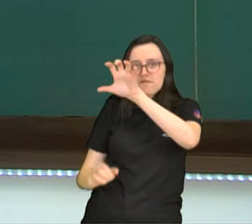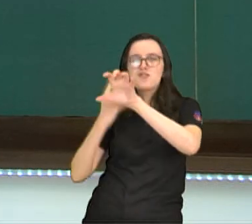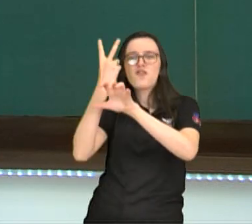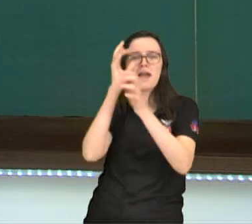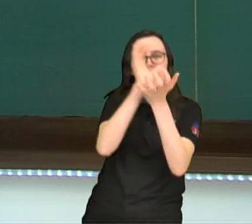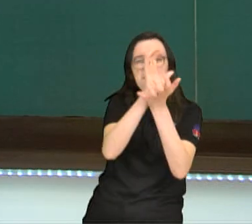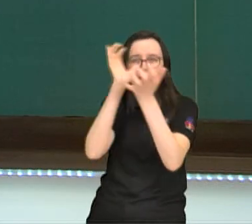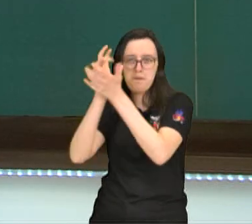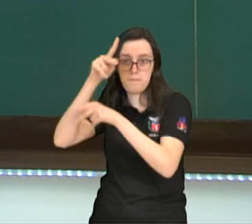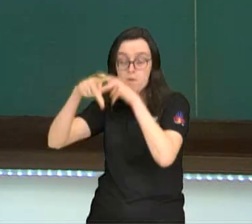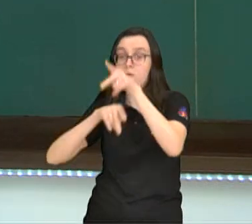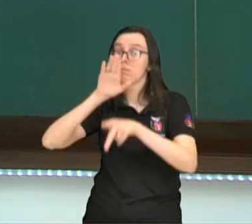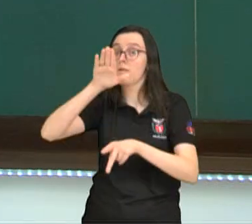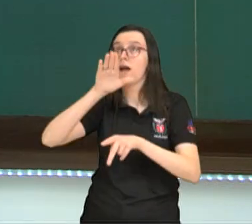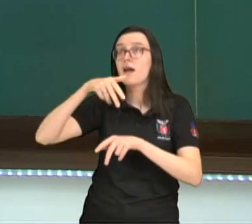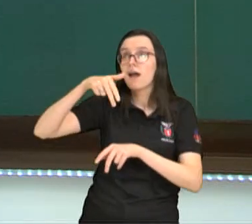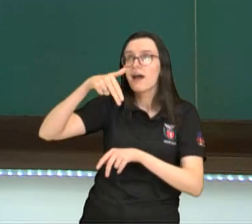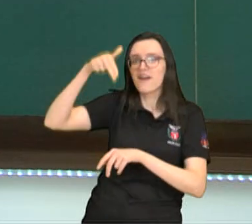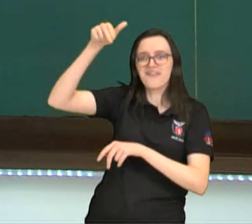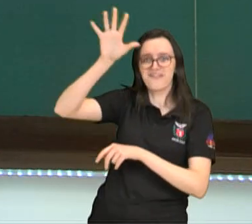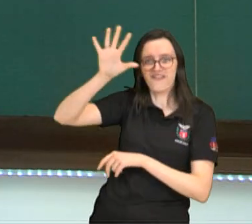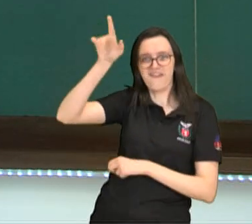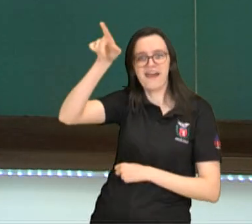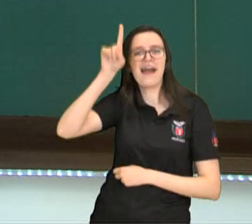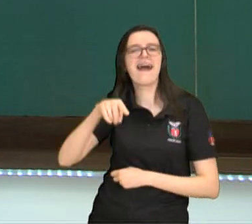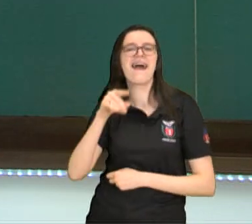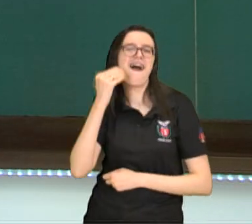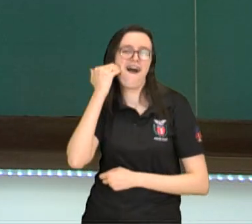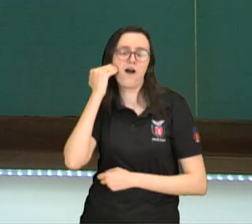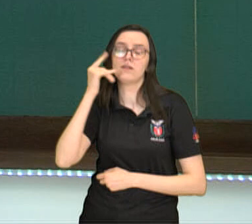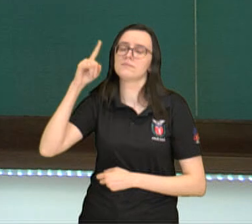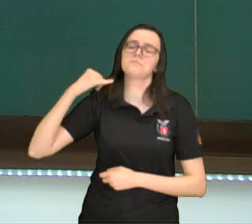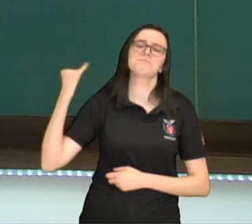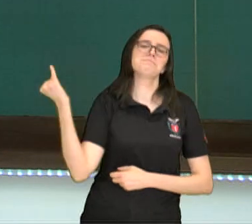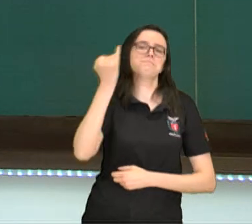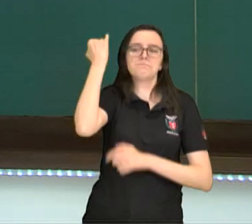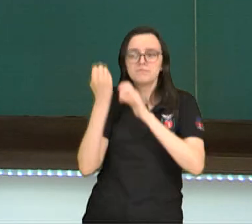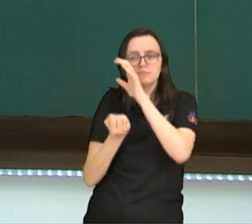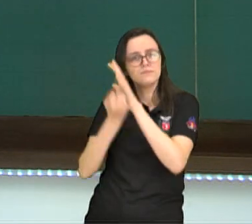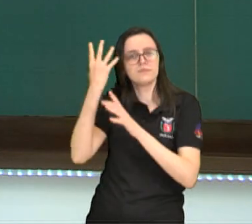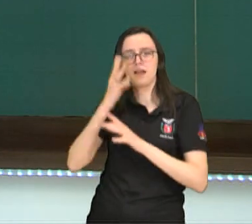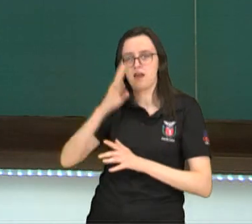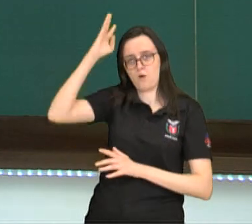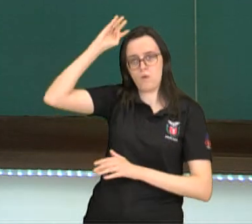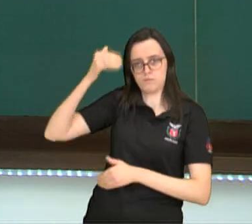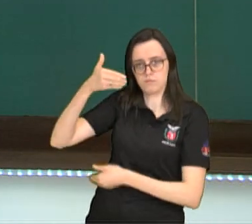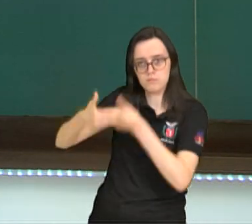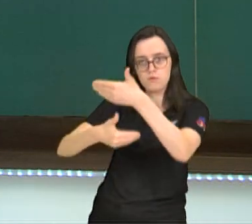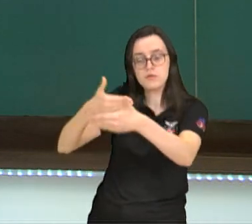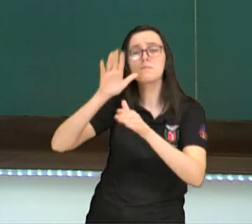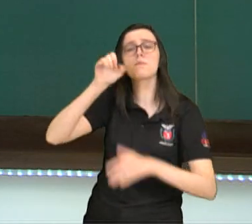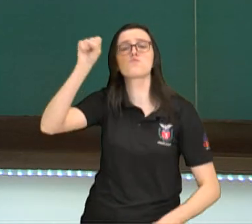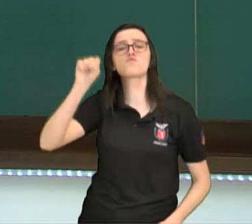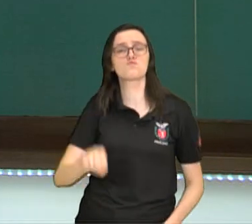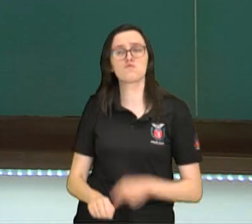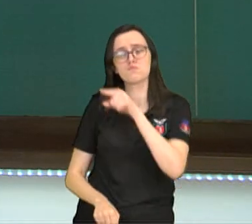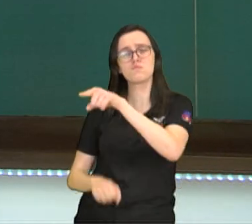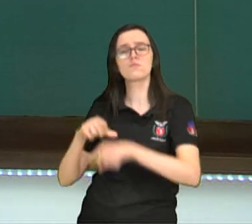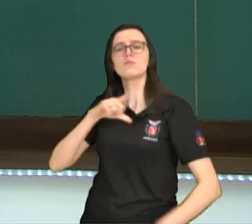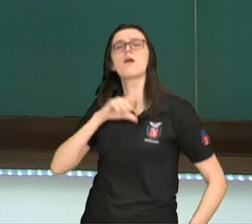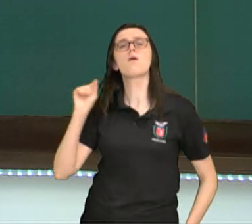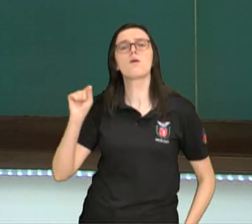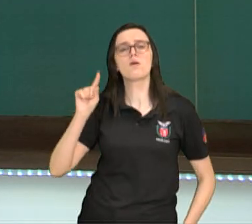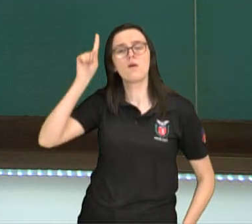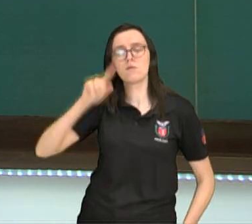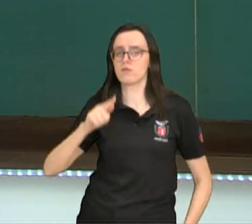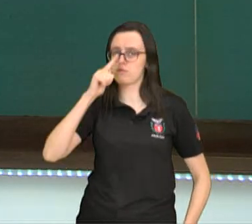muito importantes para a constituição da cidade de Roma. Mais ao sul, pessoal, a gente vai ter